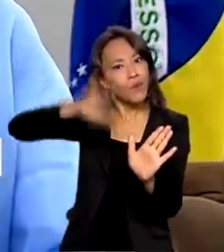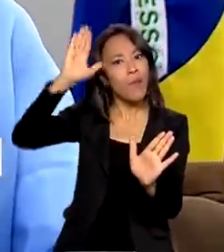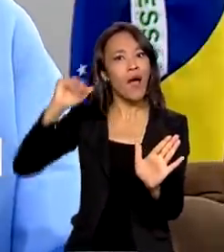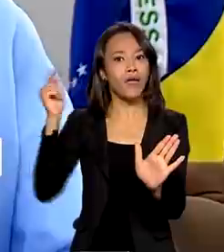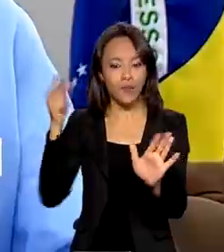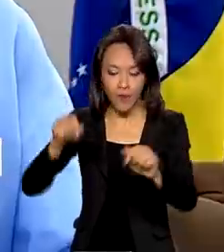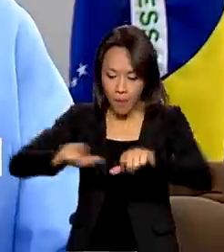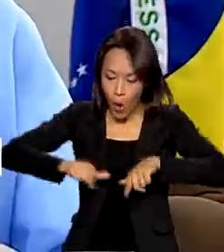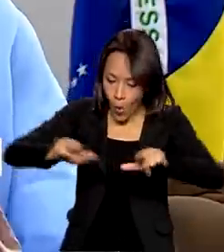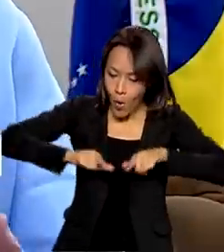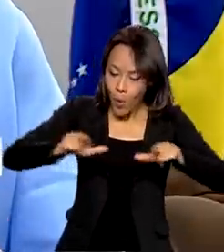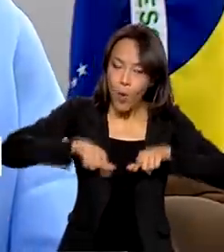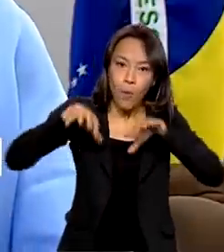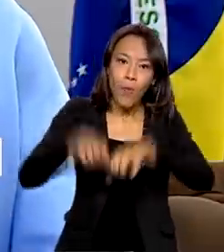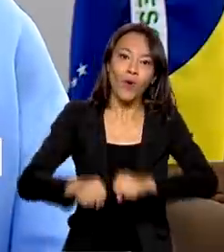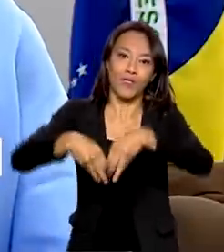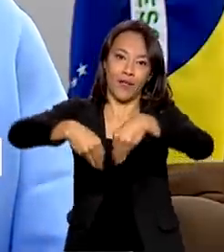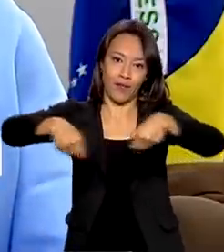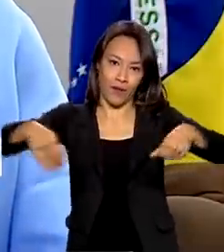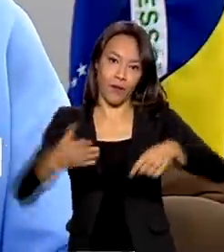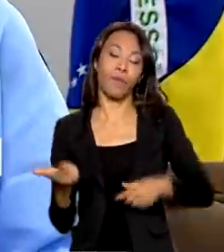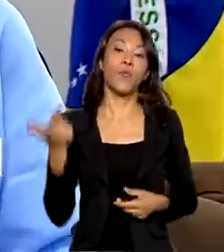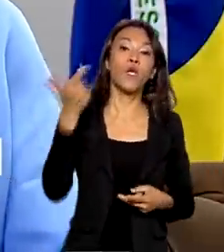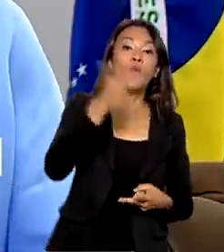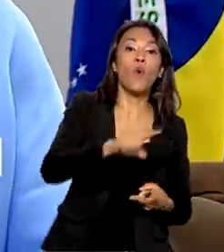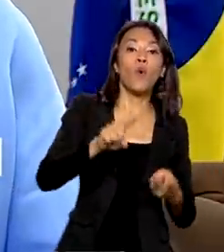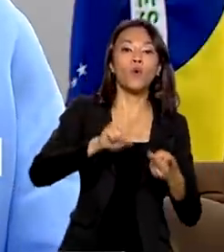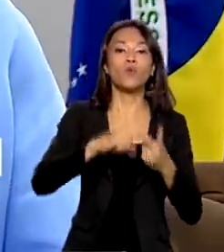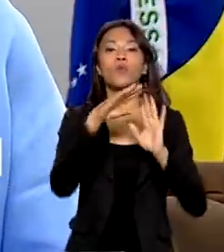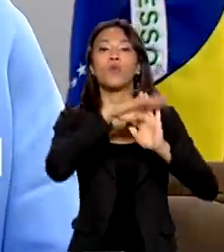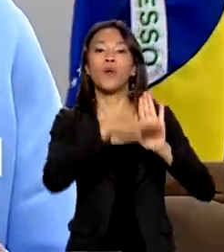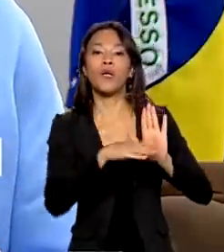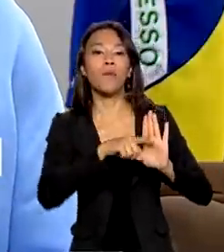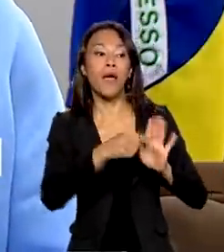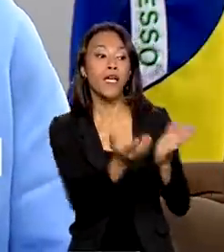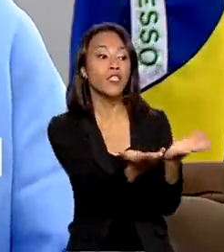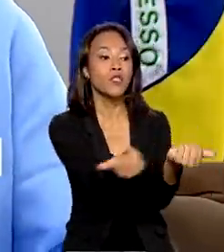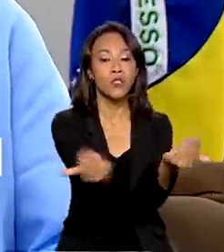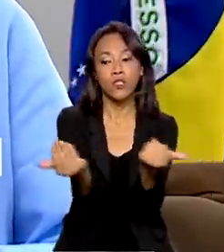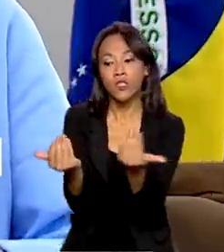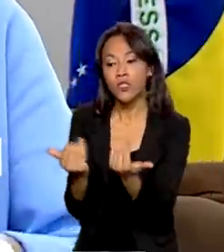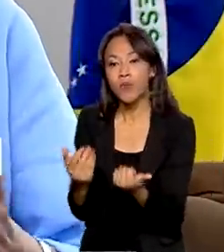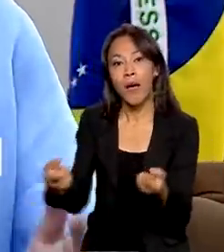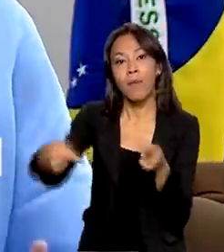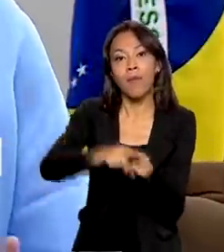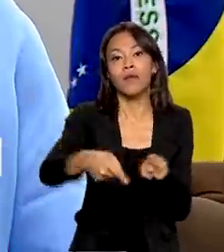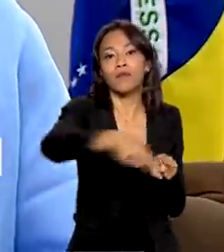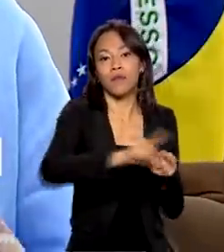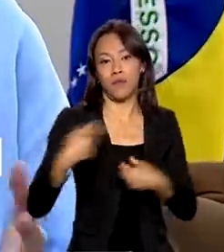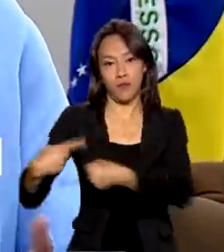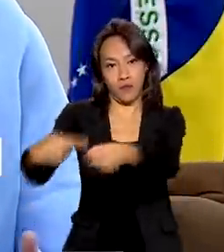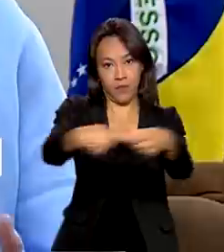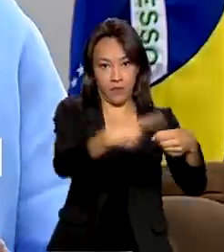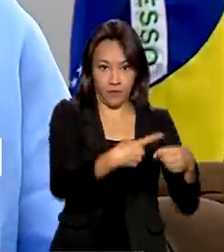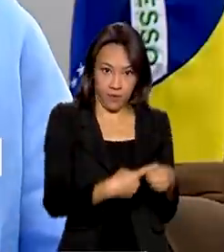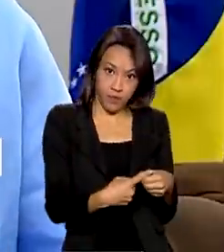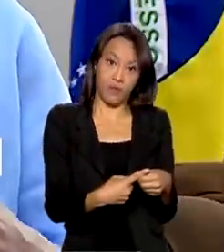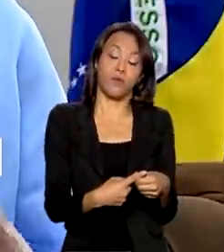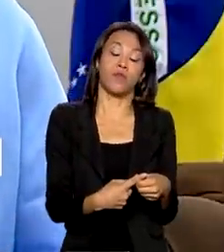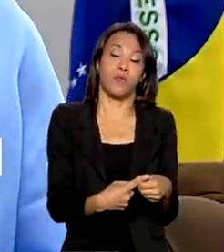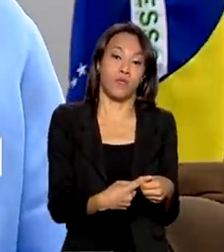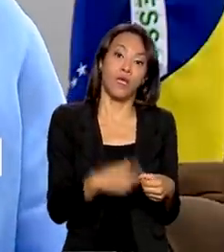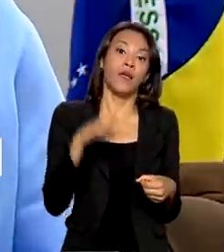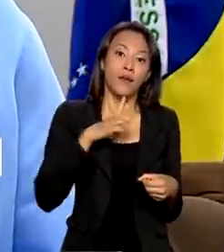muito mais o outro programa foi chamar a a parceria das prefeituras daquelas prefeituras onde